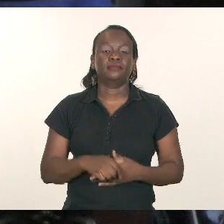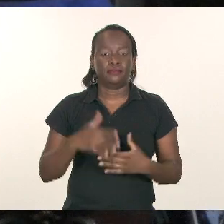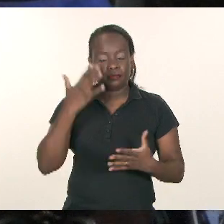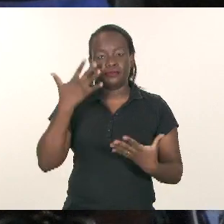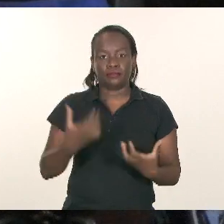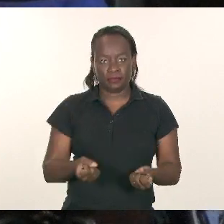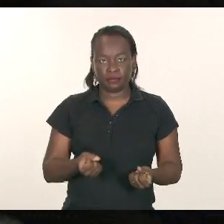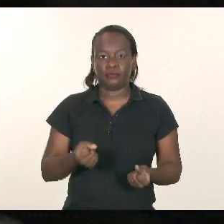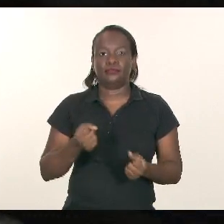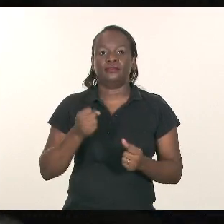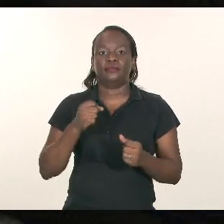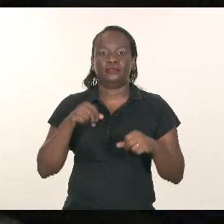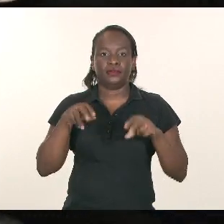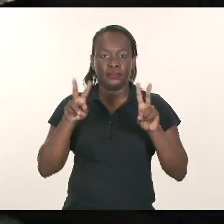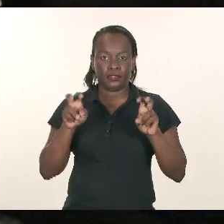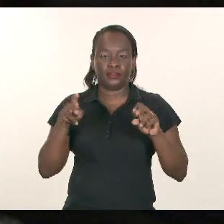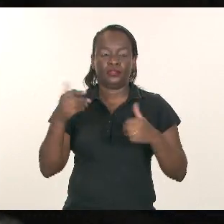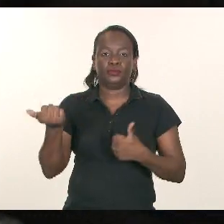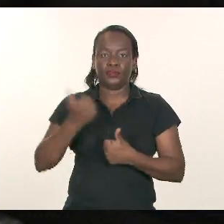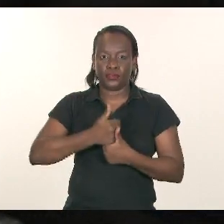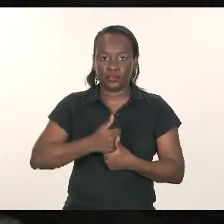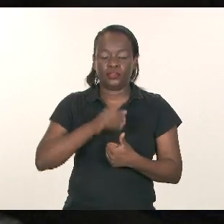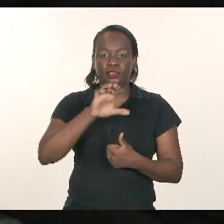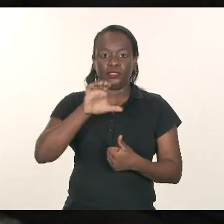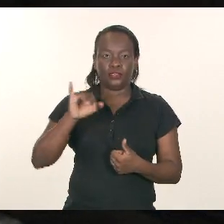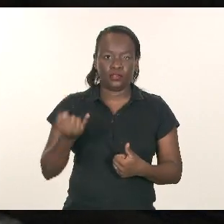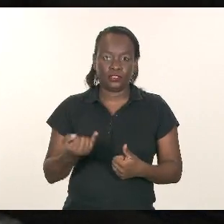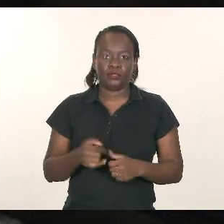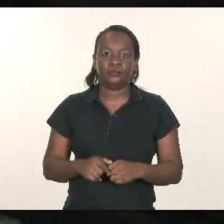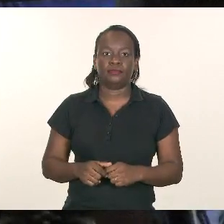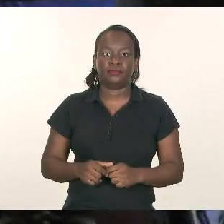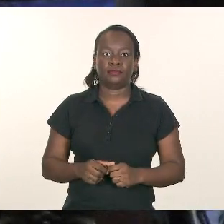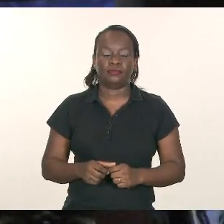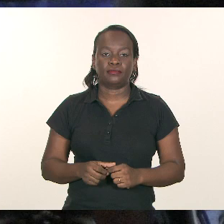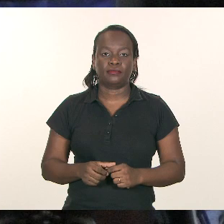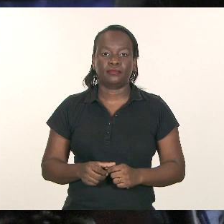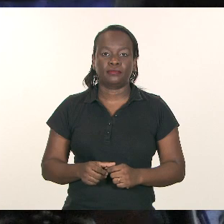Parecer favorável nos termos do substitutivo da CCJ.